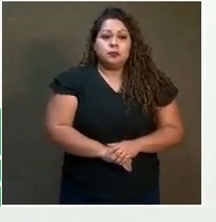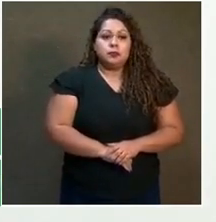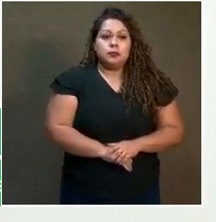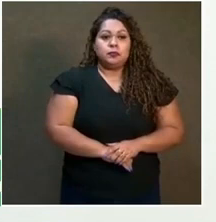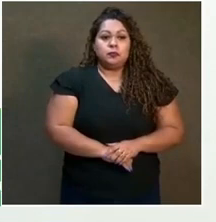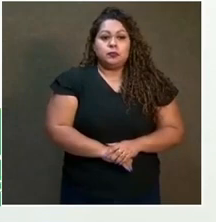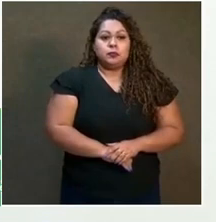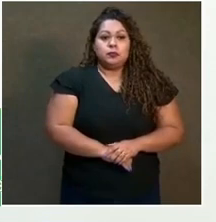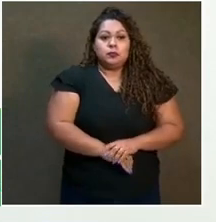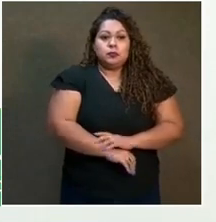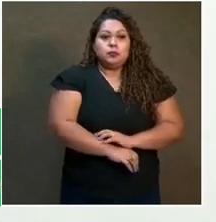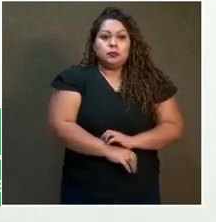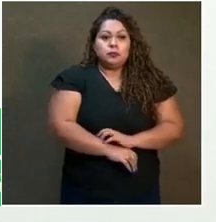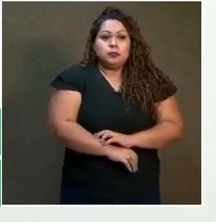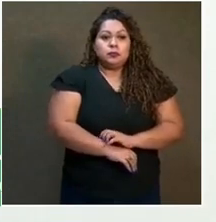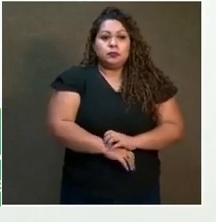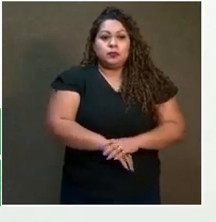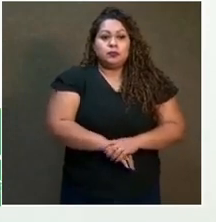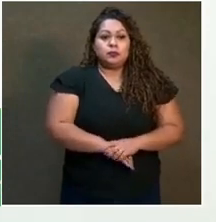Sobe mais.